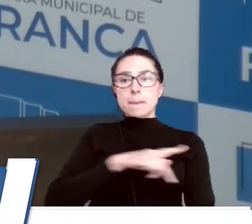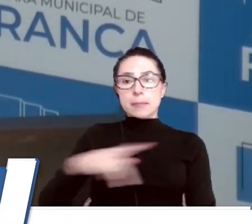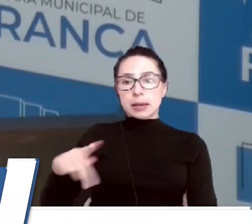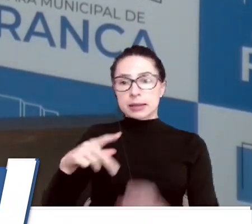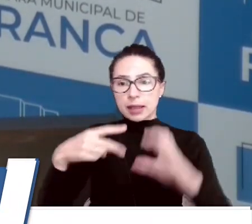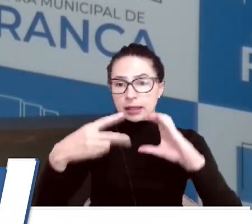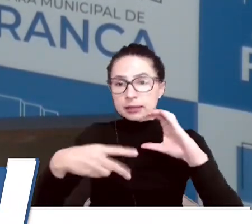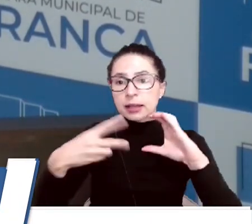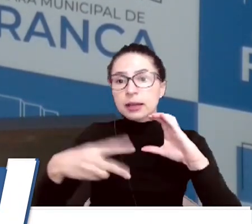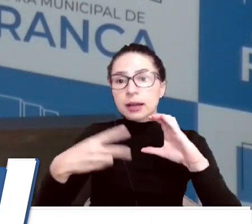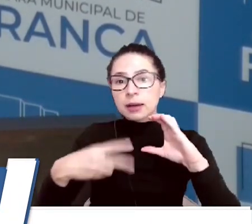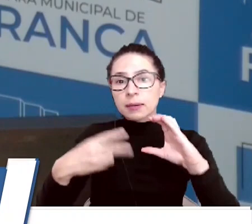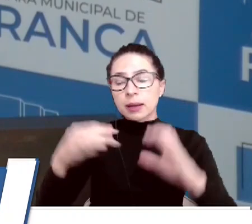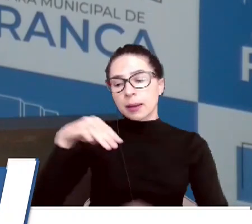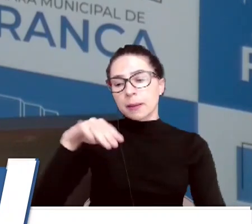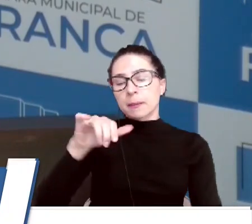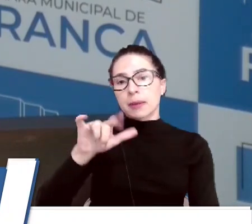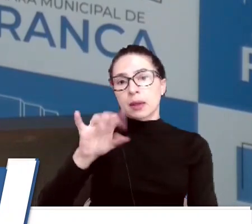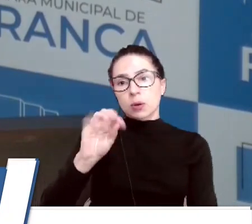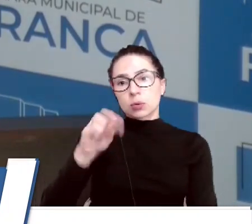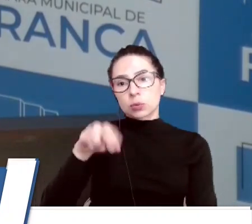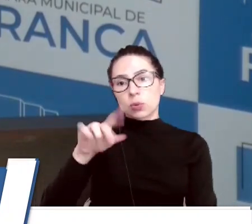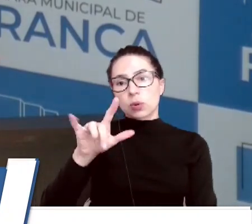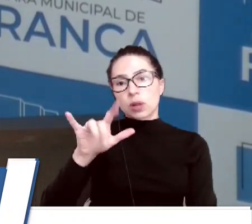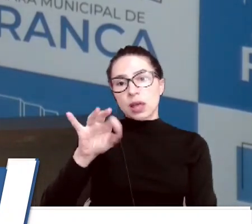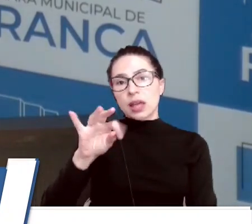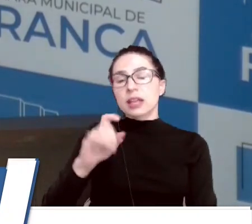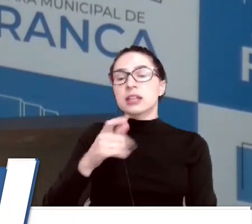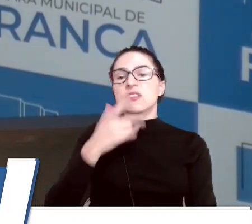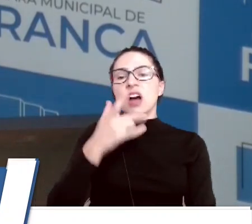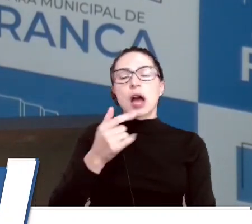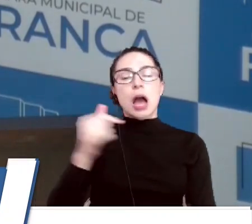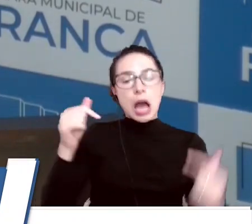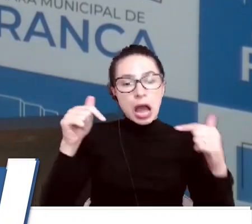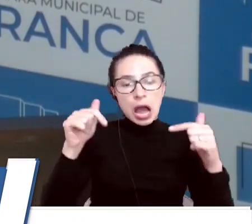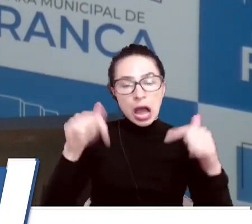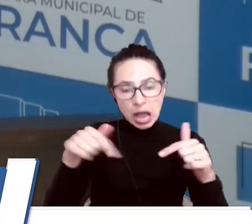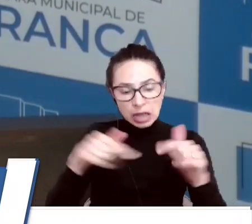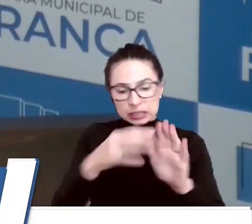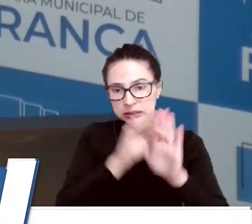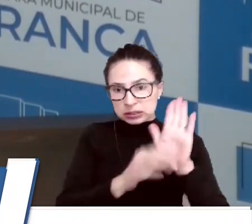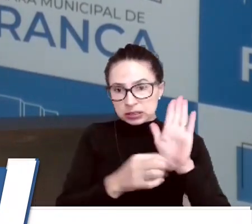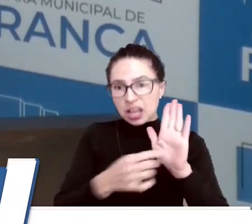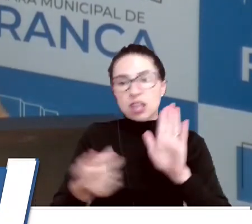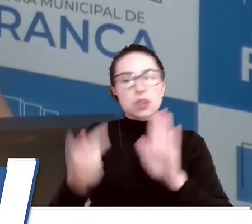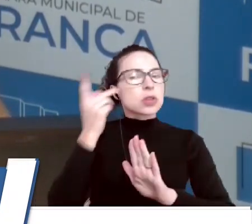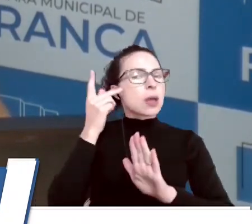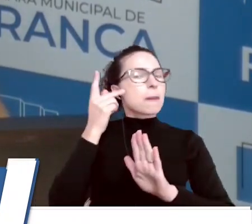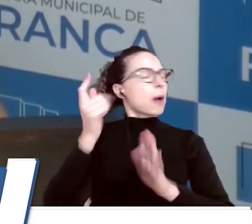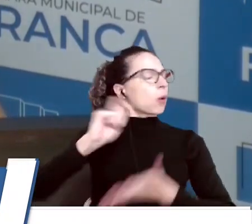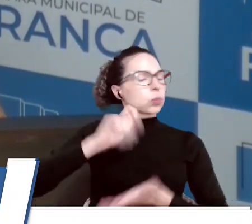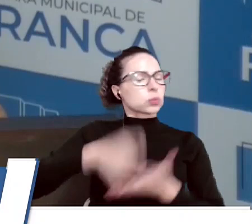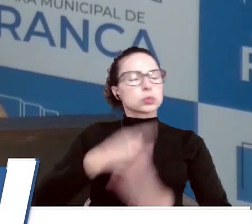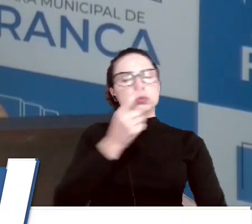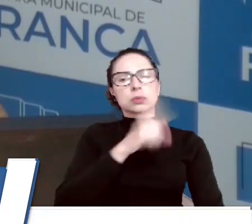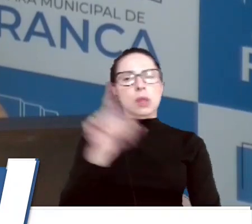Municipal, o Milton Leite, dizendo: nesse formato, São Paulo não assina.